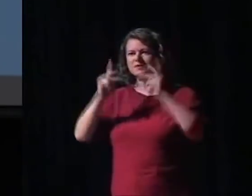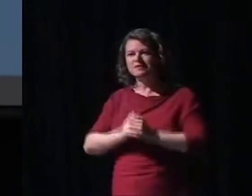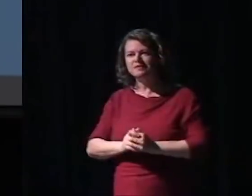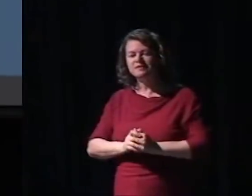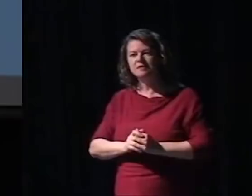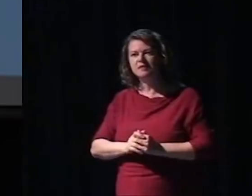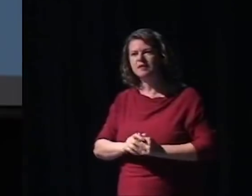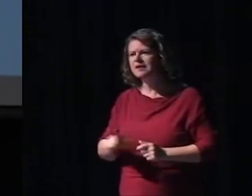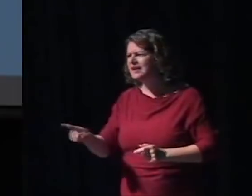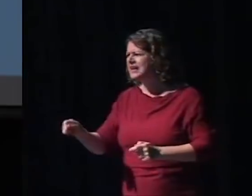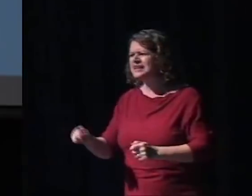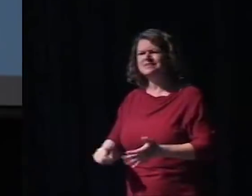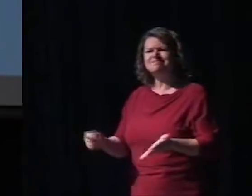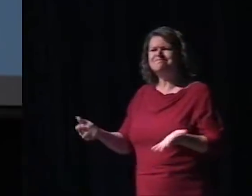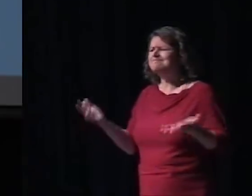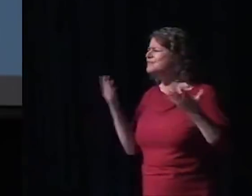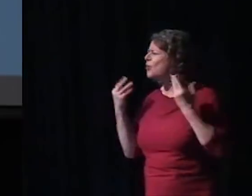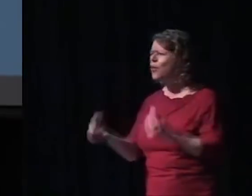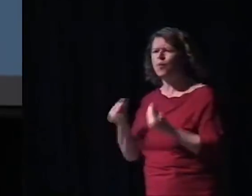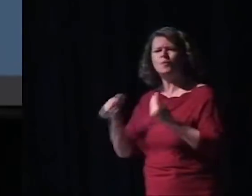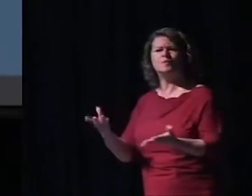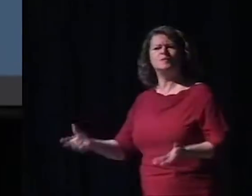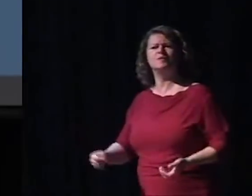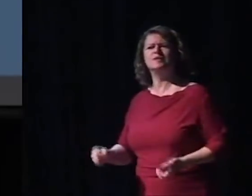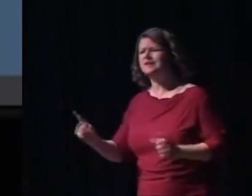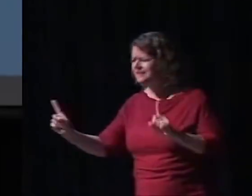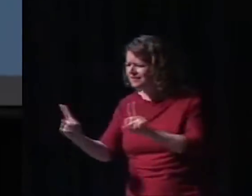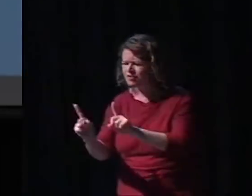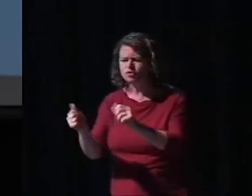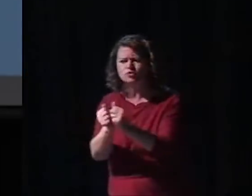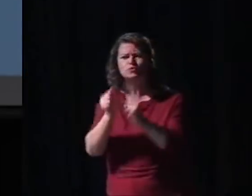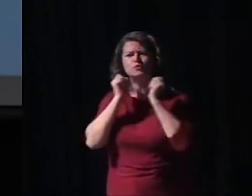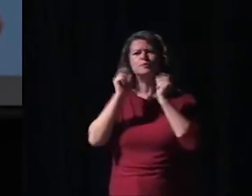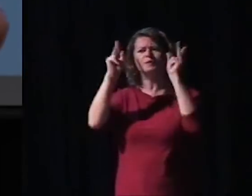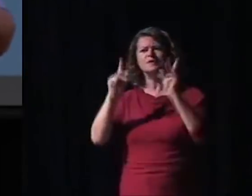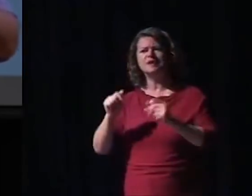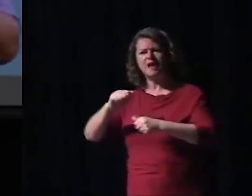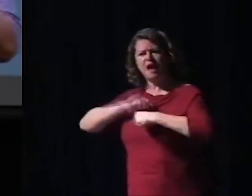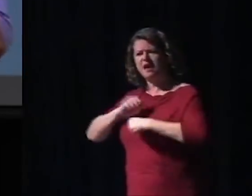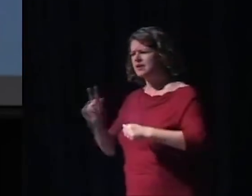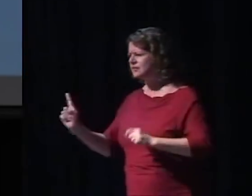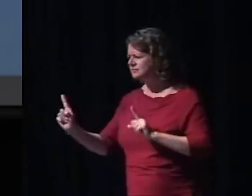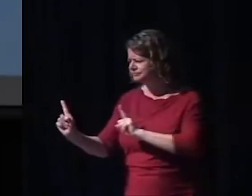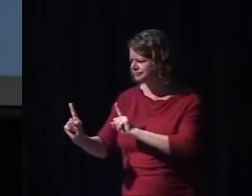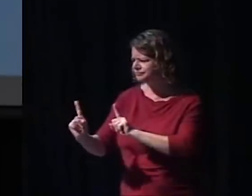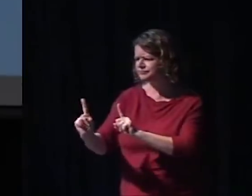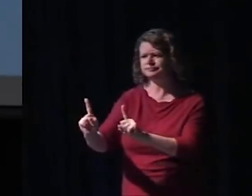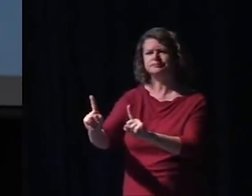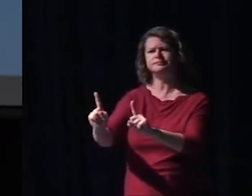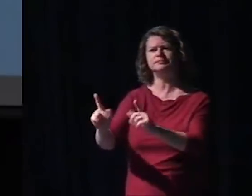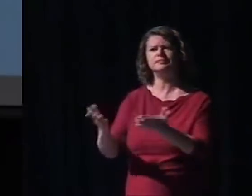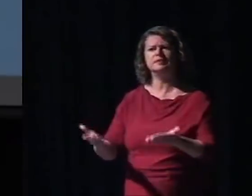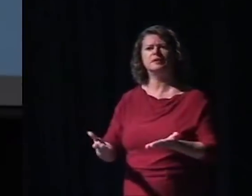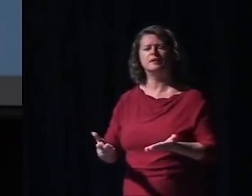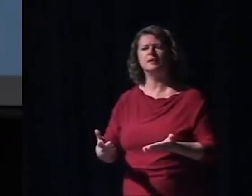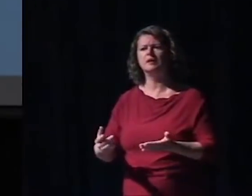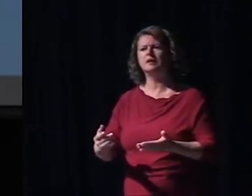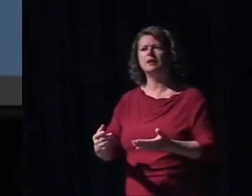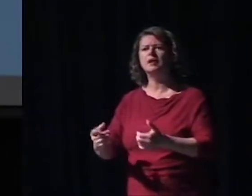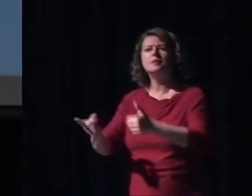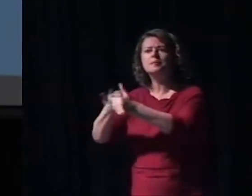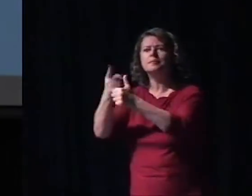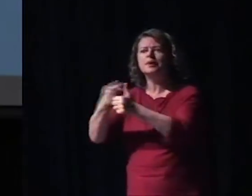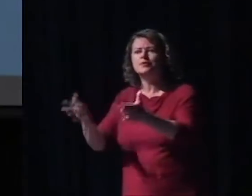Arão, ele viu os milagres, ele estava do lado de Moisés. Gente, sabe quem é que na verdade faz o primeiro milagre? É Arão.